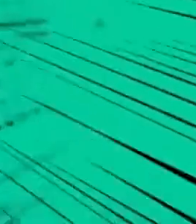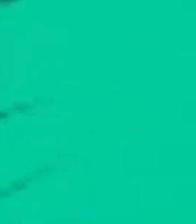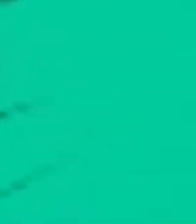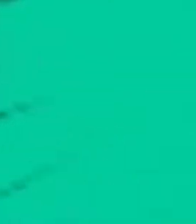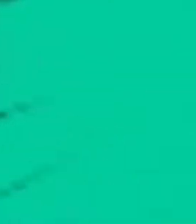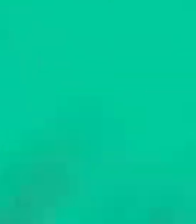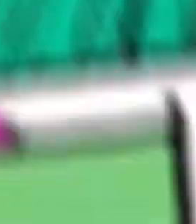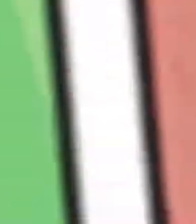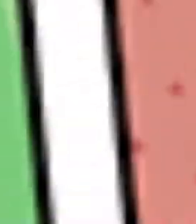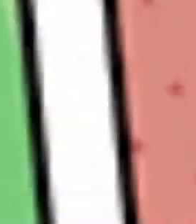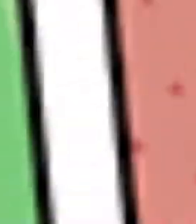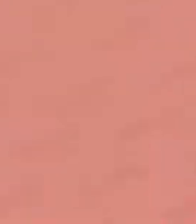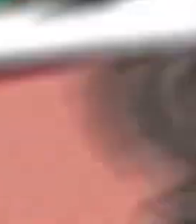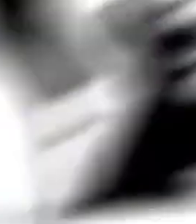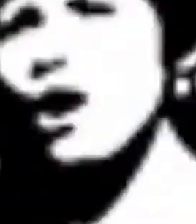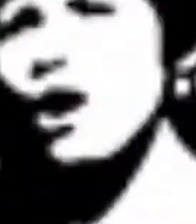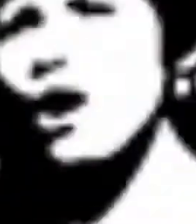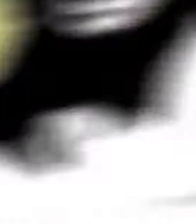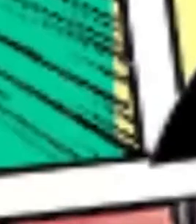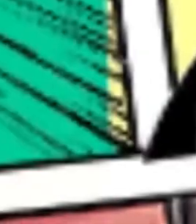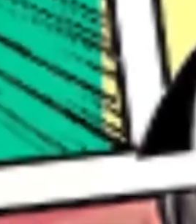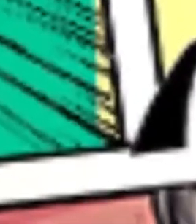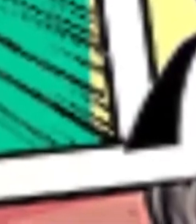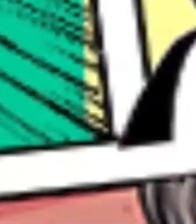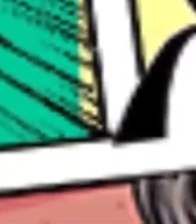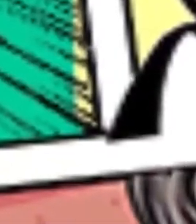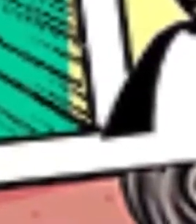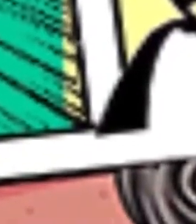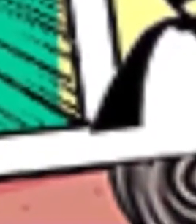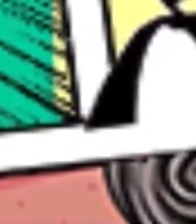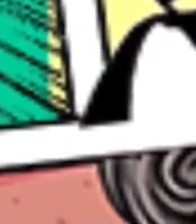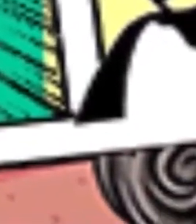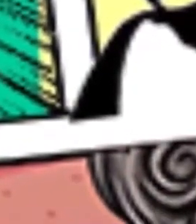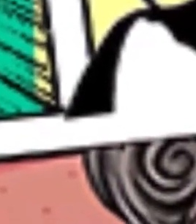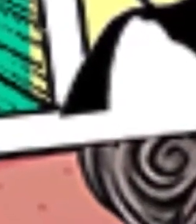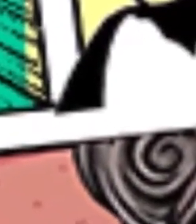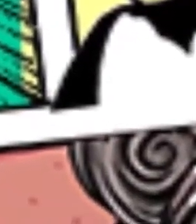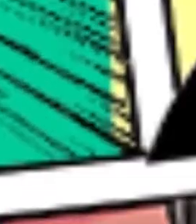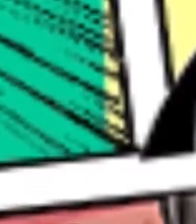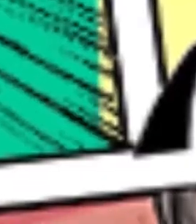estamos sós. Podemos ser o que quiser. Toda mulher,